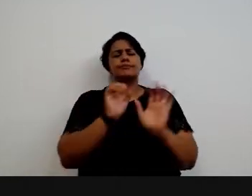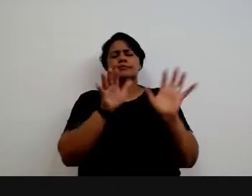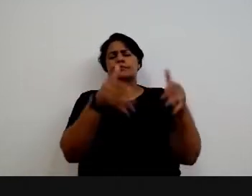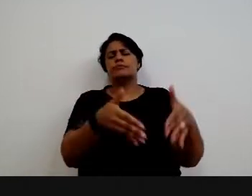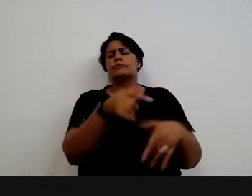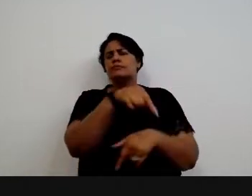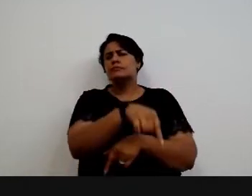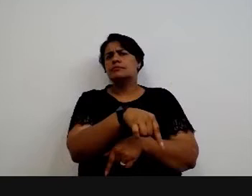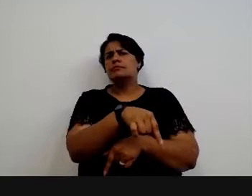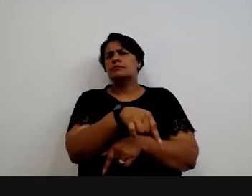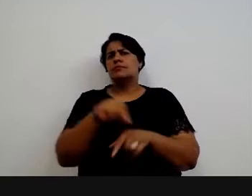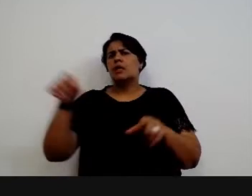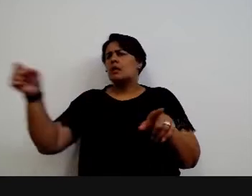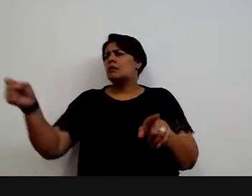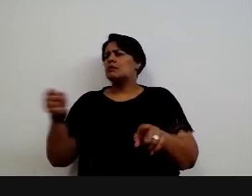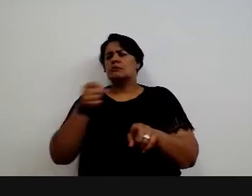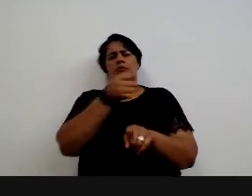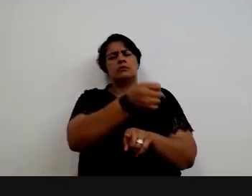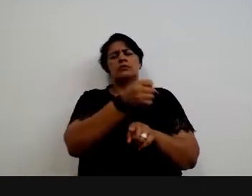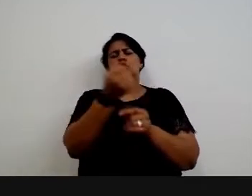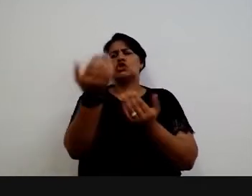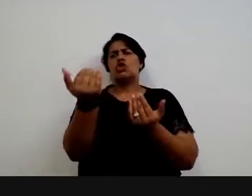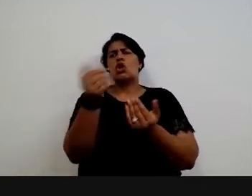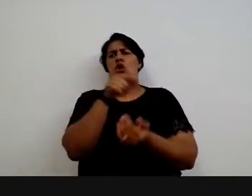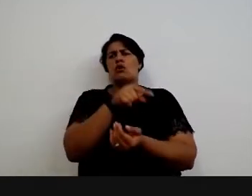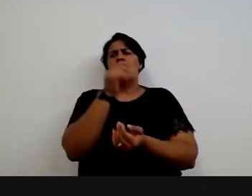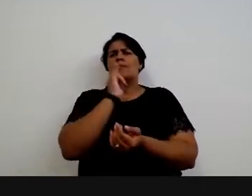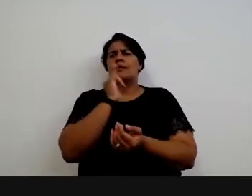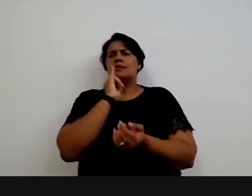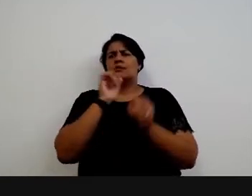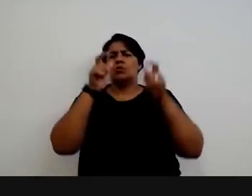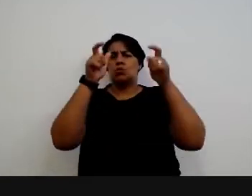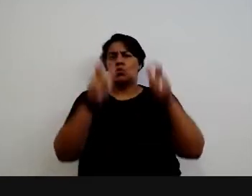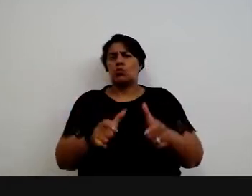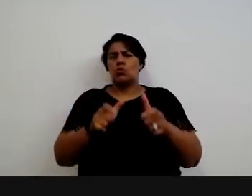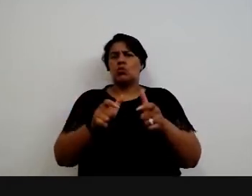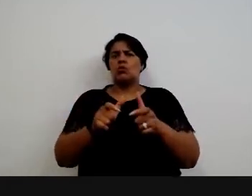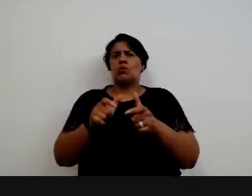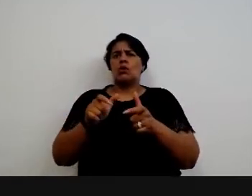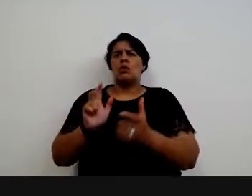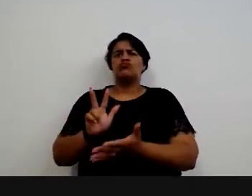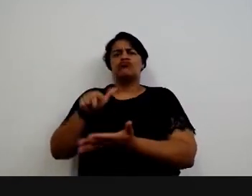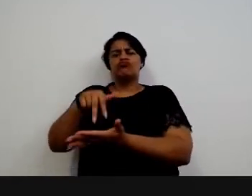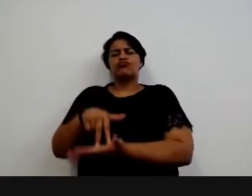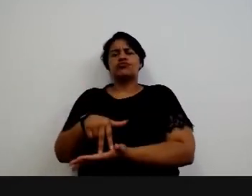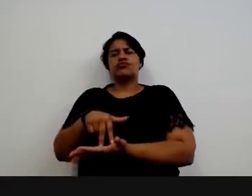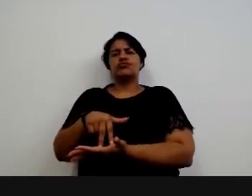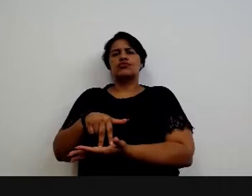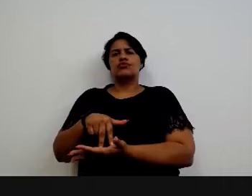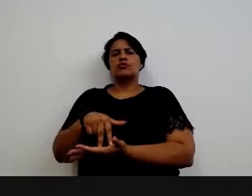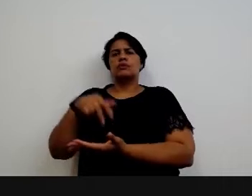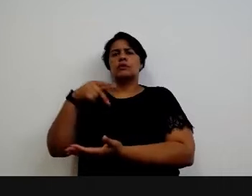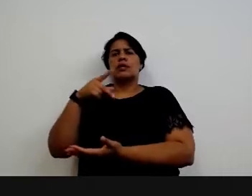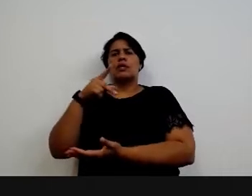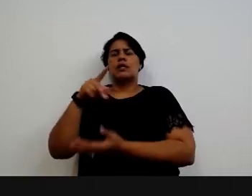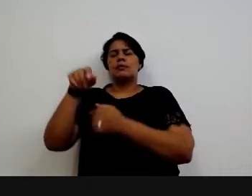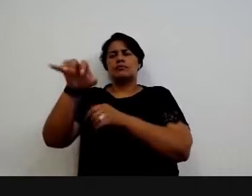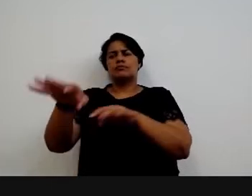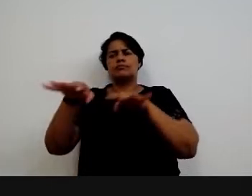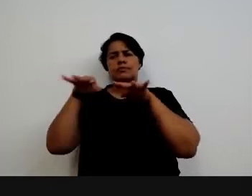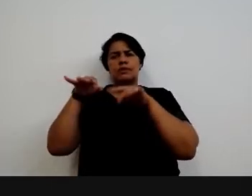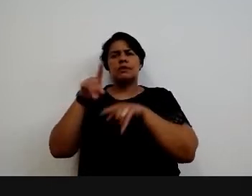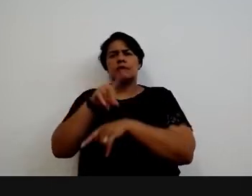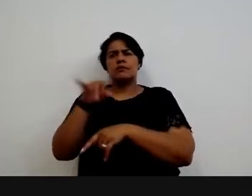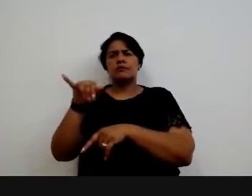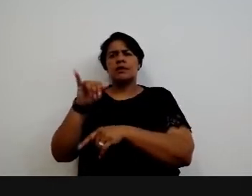O que acontece quando eu insiro o jovem, por exemplo, no plenário Ulisses Guimarães, para uma posse no Parlamento Jovem Brasileiro? Que eu coloco esse jovem, por